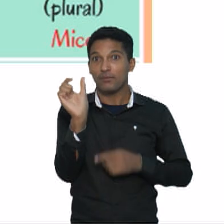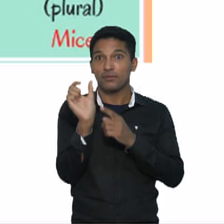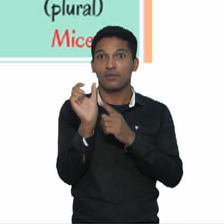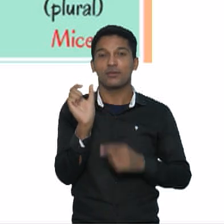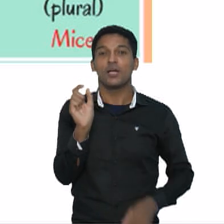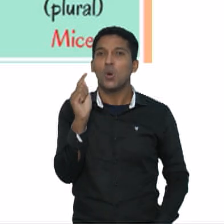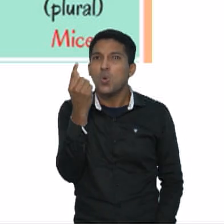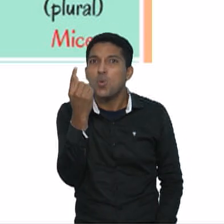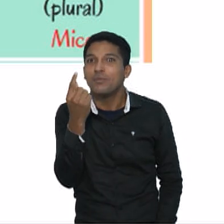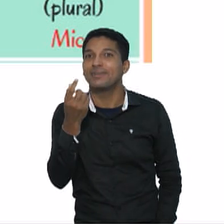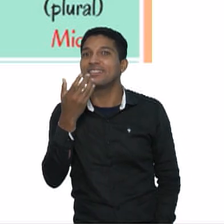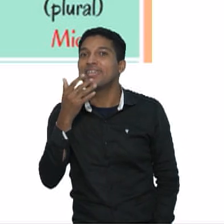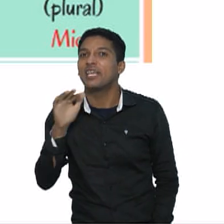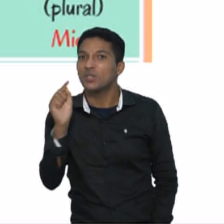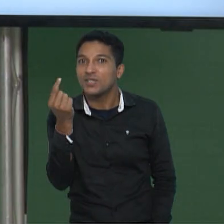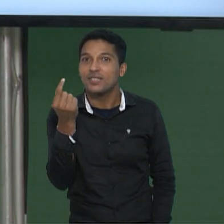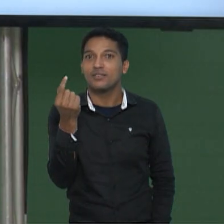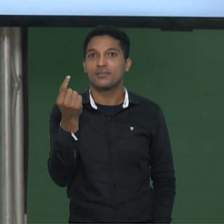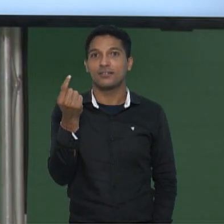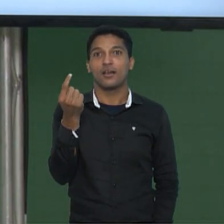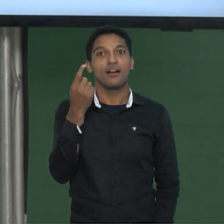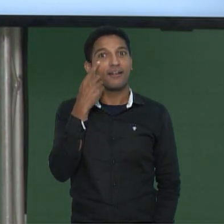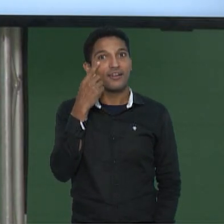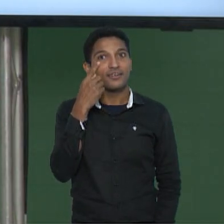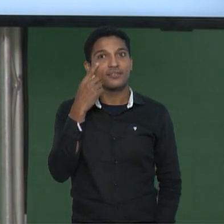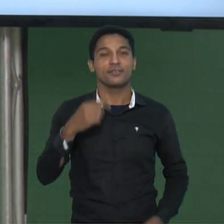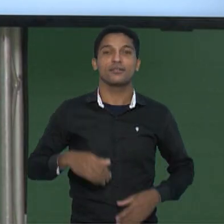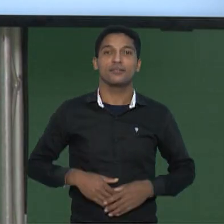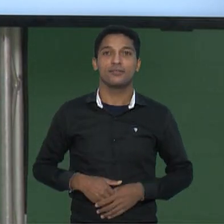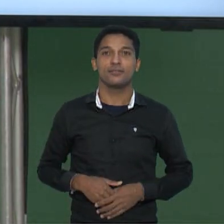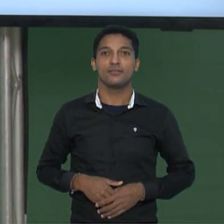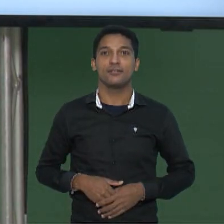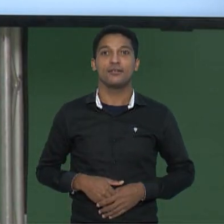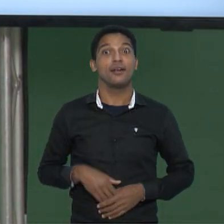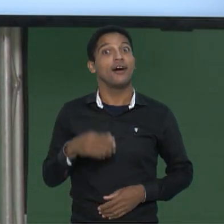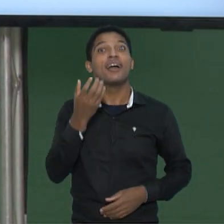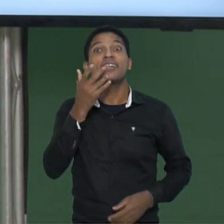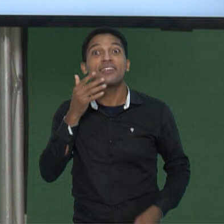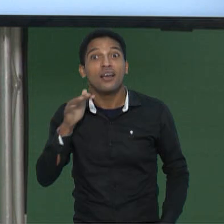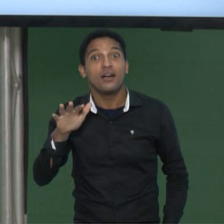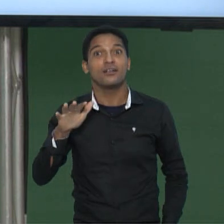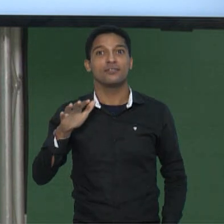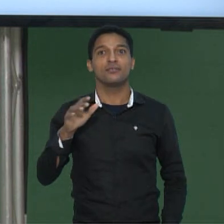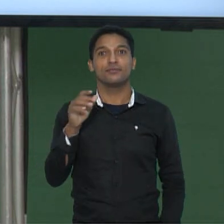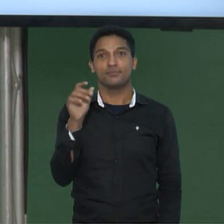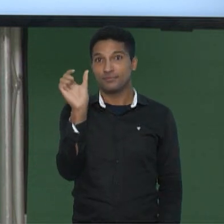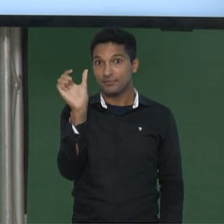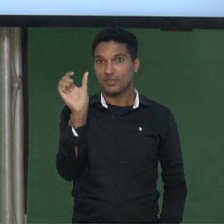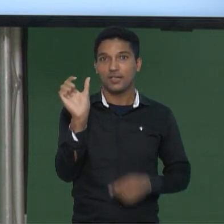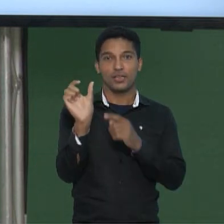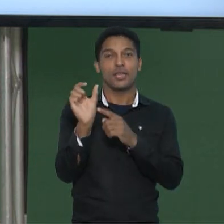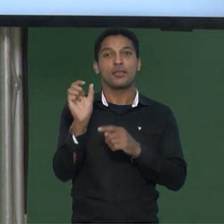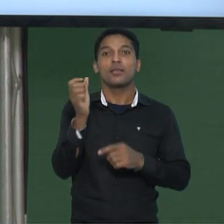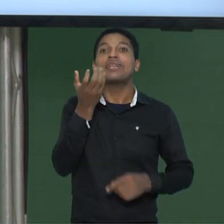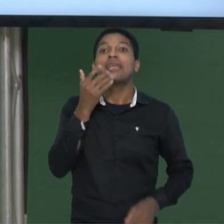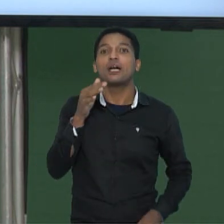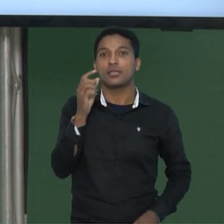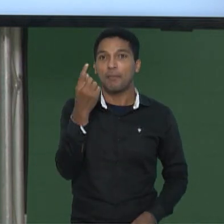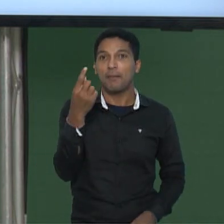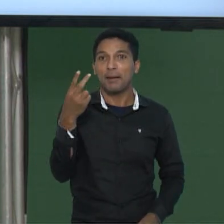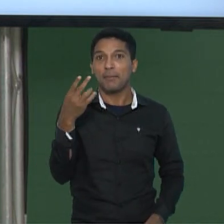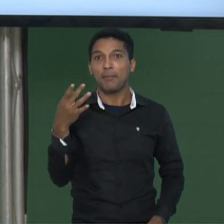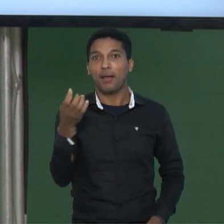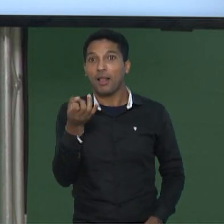uma criança. Children, crianças. Então, mais de uma. Olha